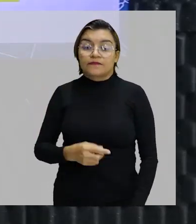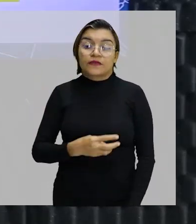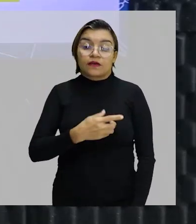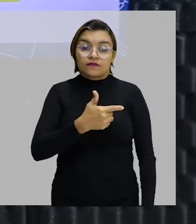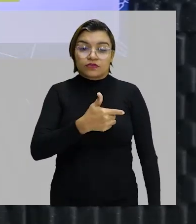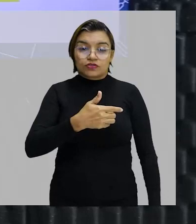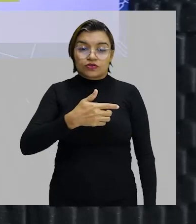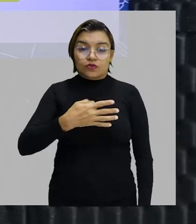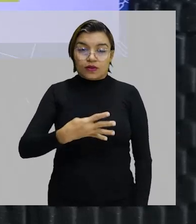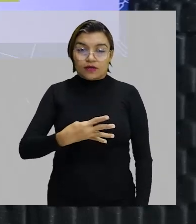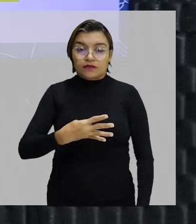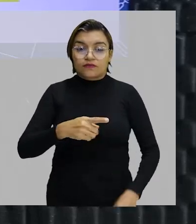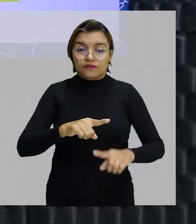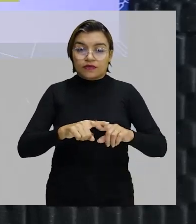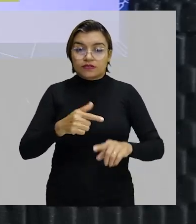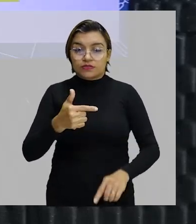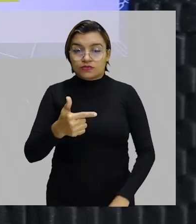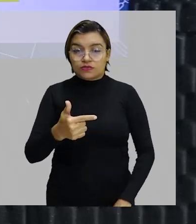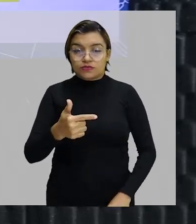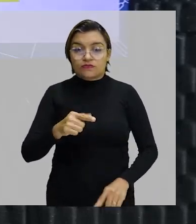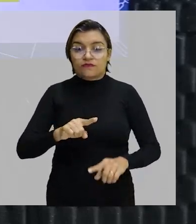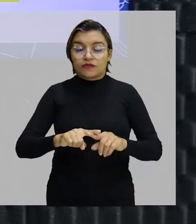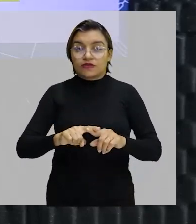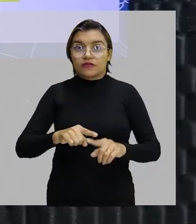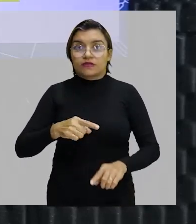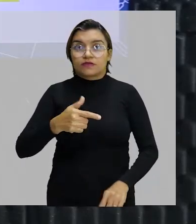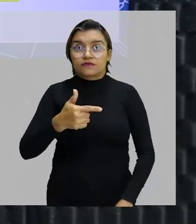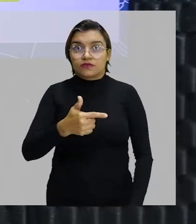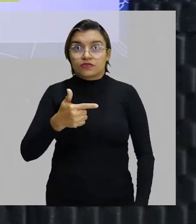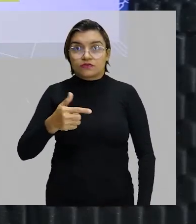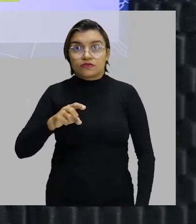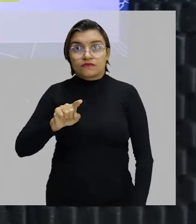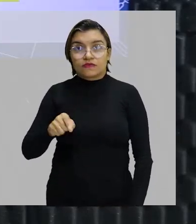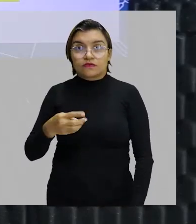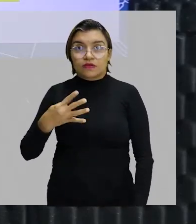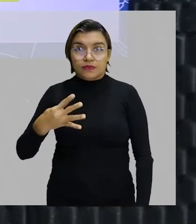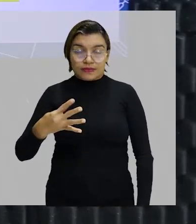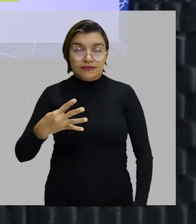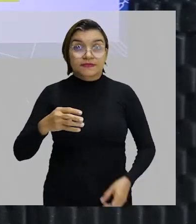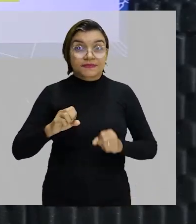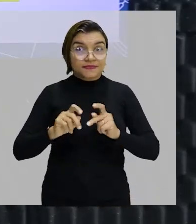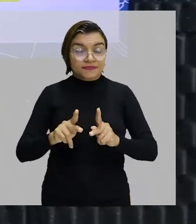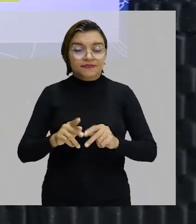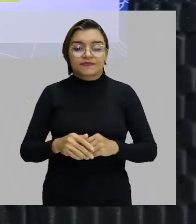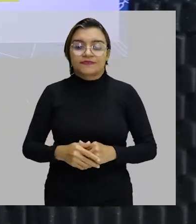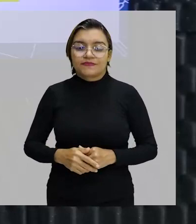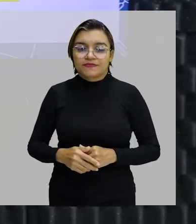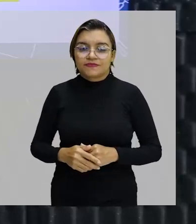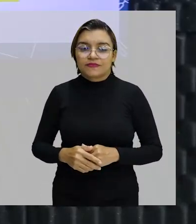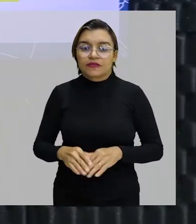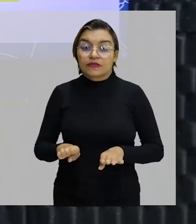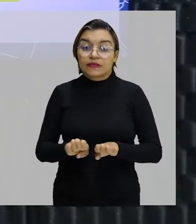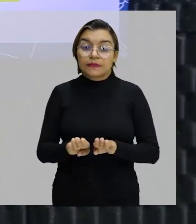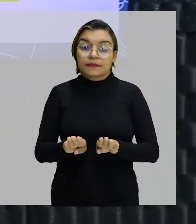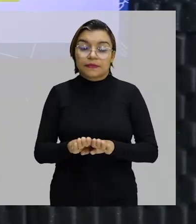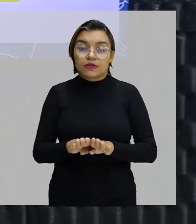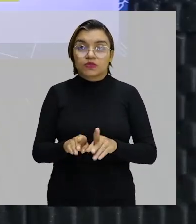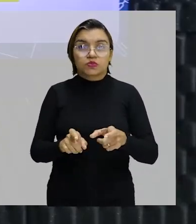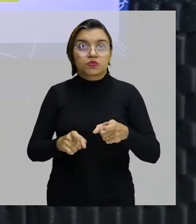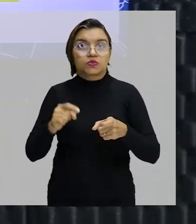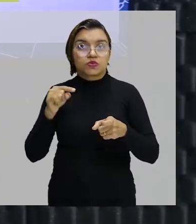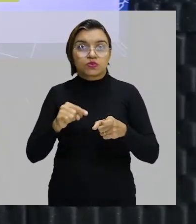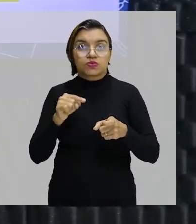24 vezes 2 vezes 22,4, certo? Nós vamos isolar o